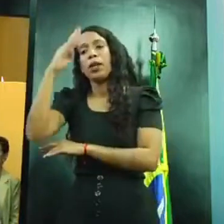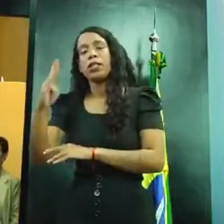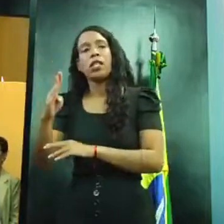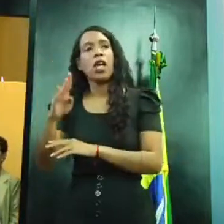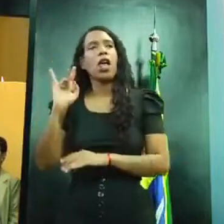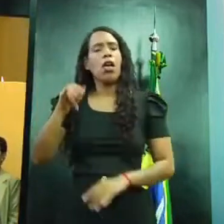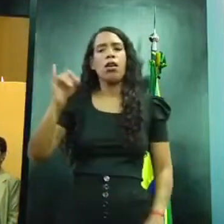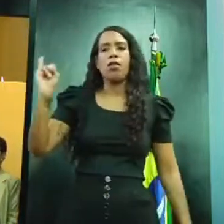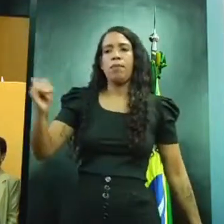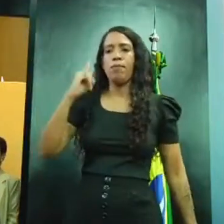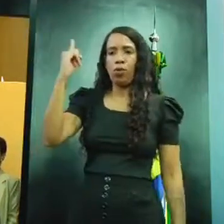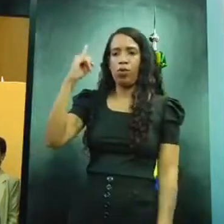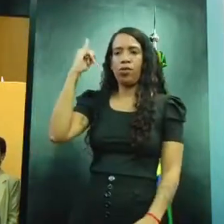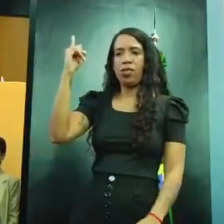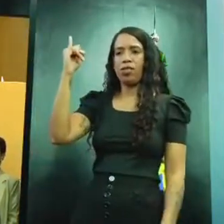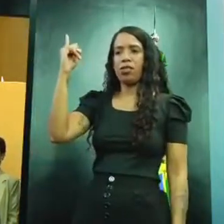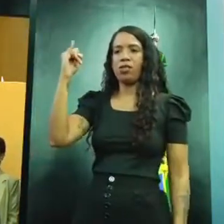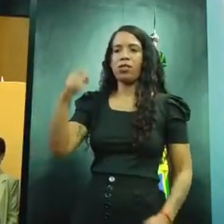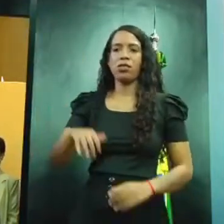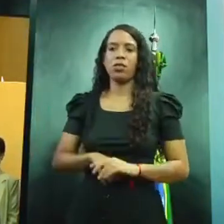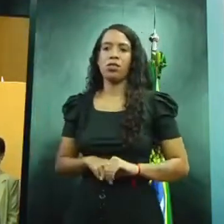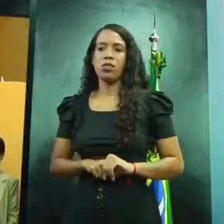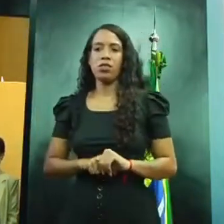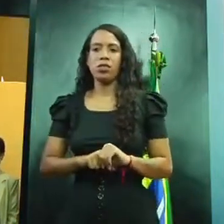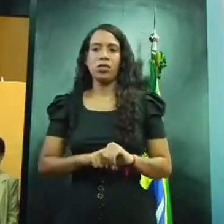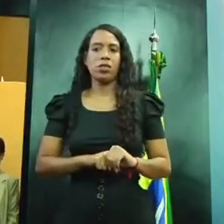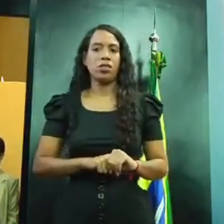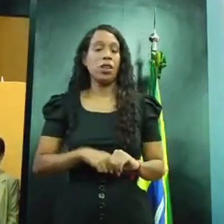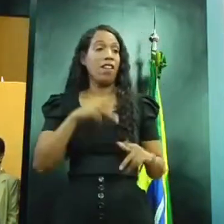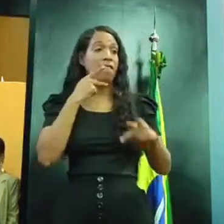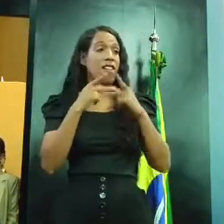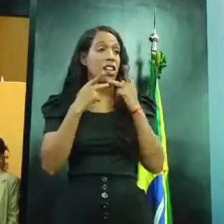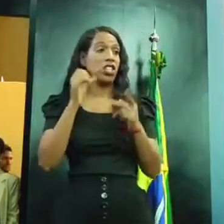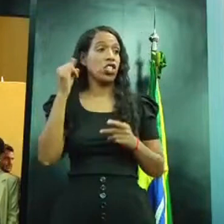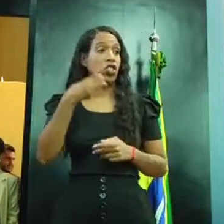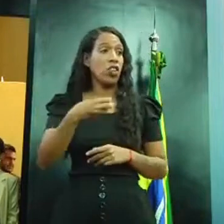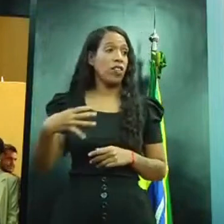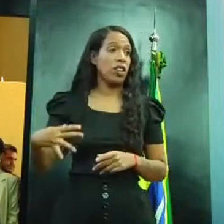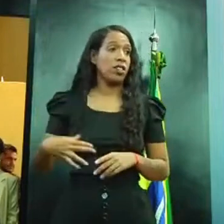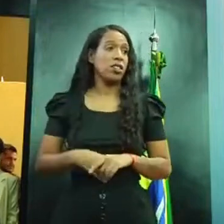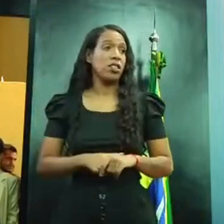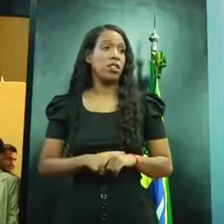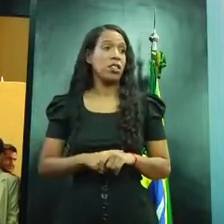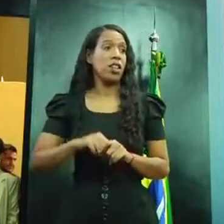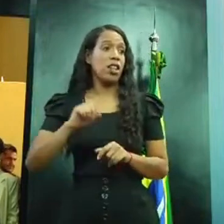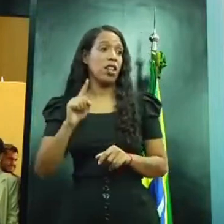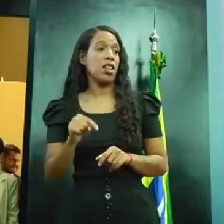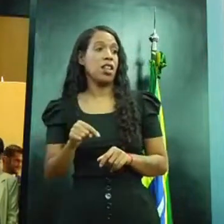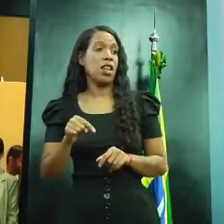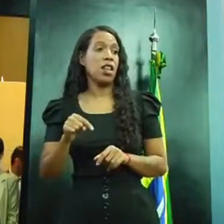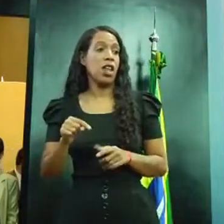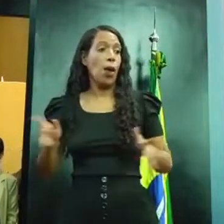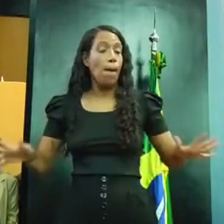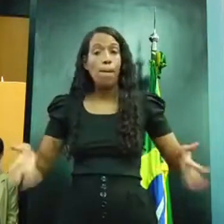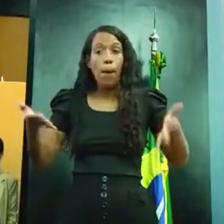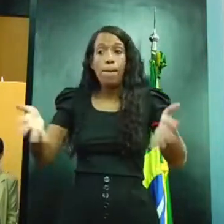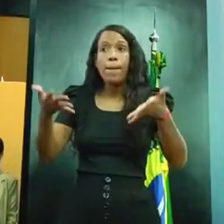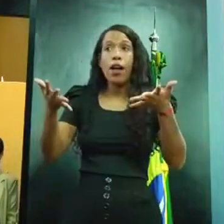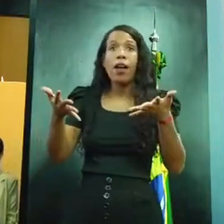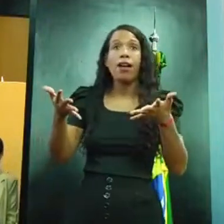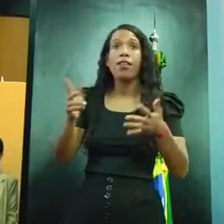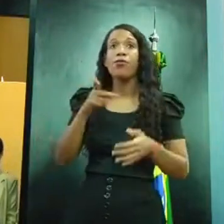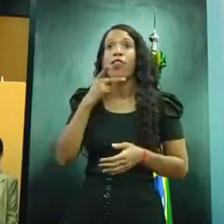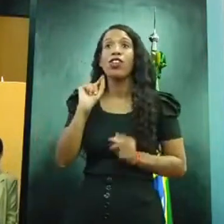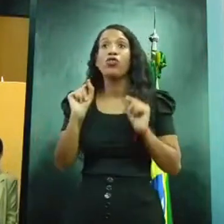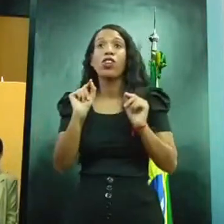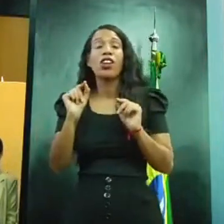coesão é muito importante. Falar de inovação É impossível falar de